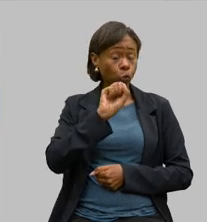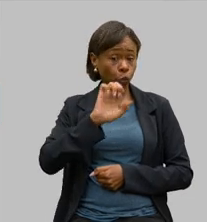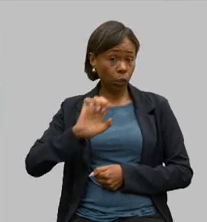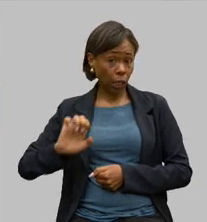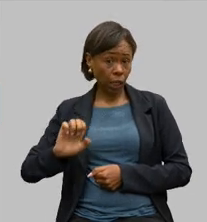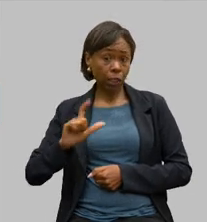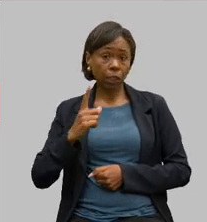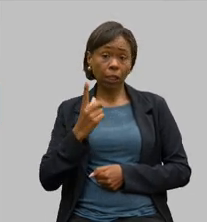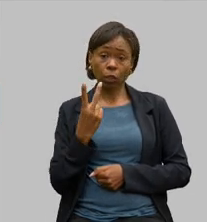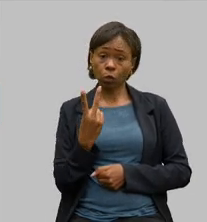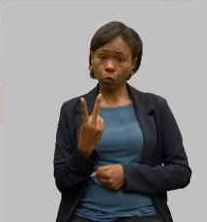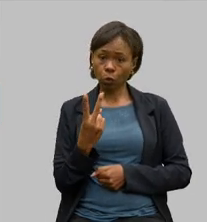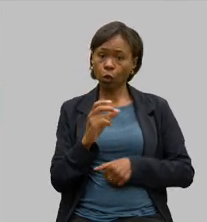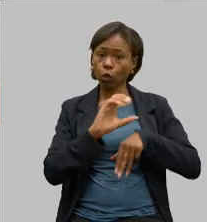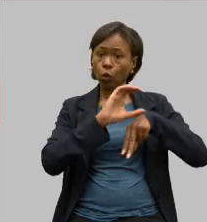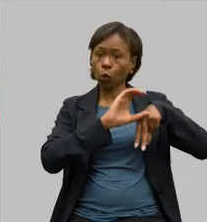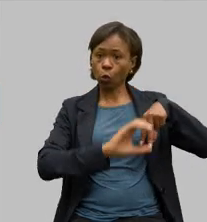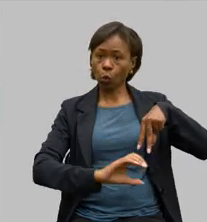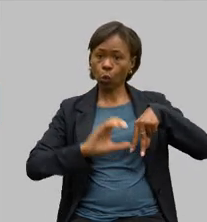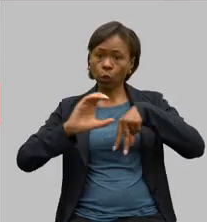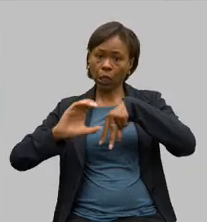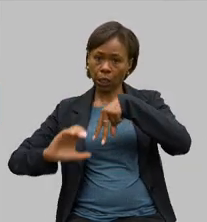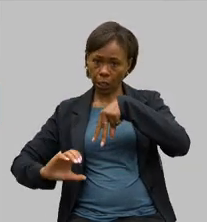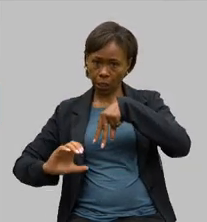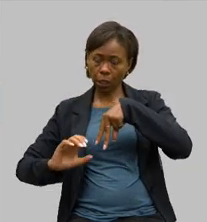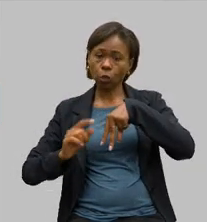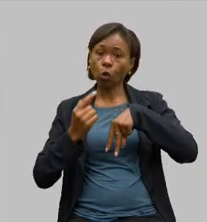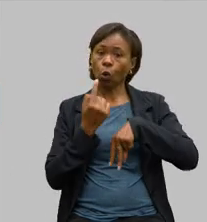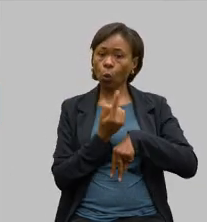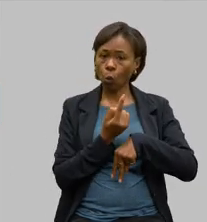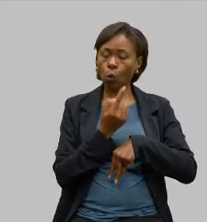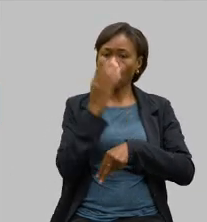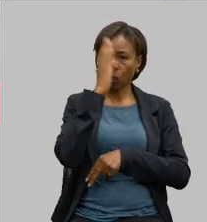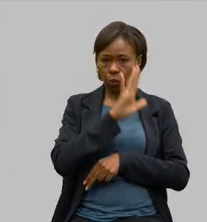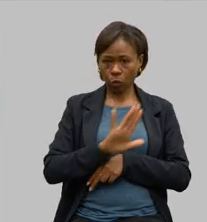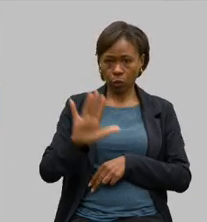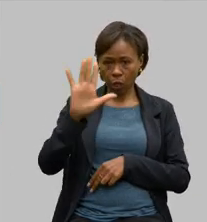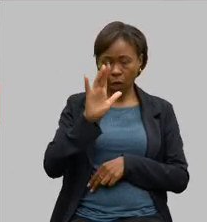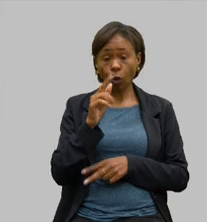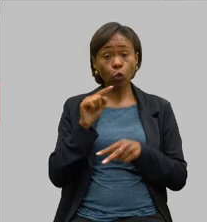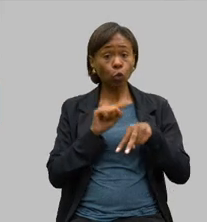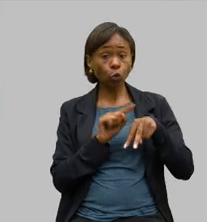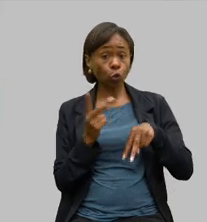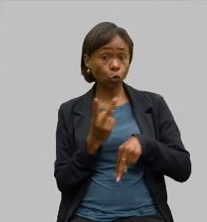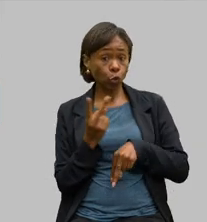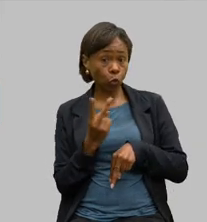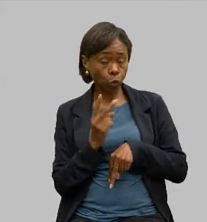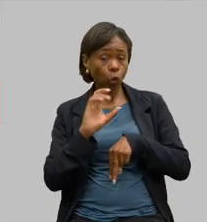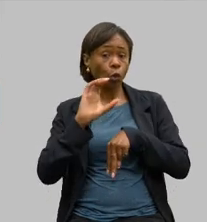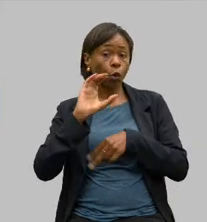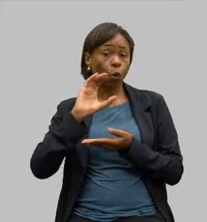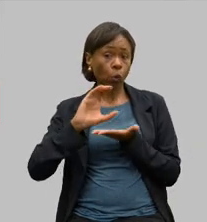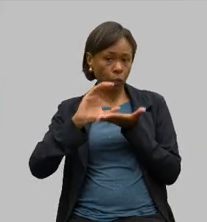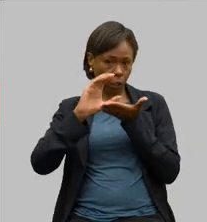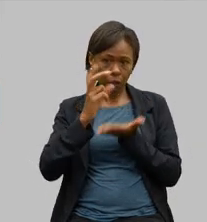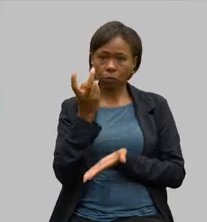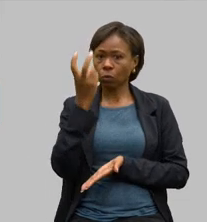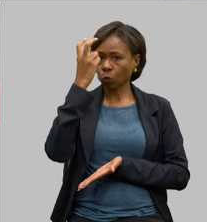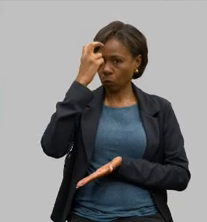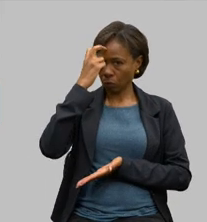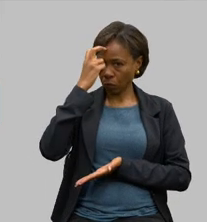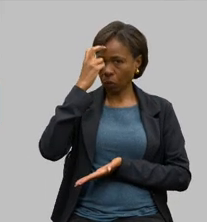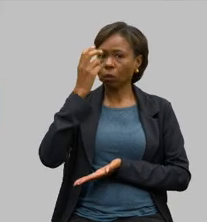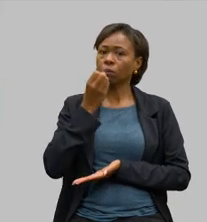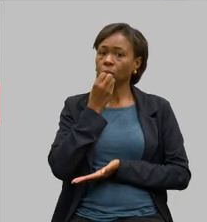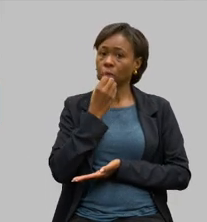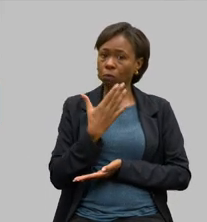conselheiros no Conselho Nacional e os dois são do Conselho Estadual de Cultura ou seja isso mostra muito a mobilização do setor em Minas